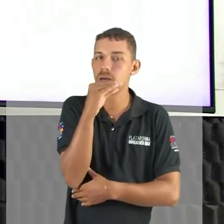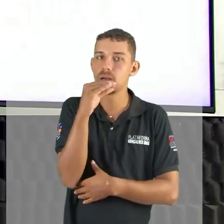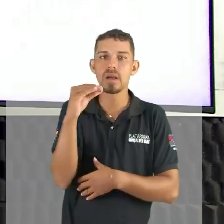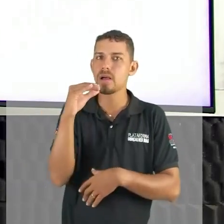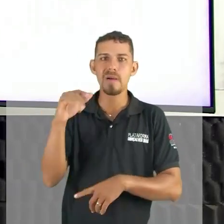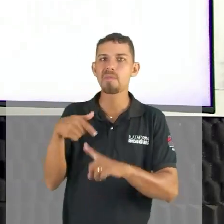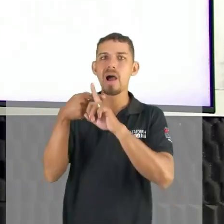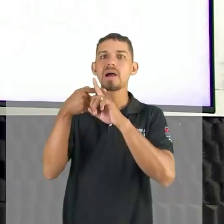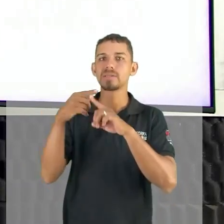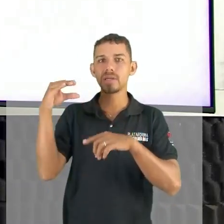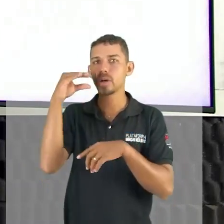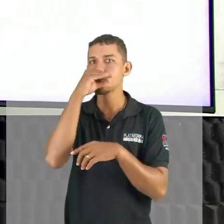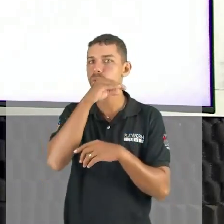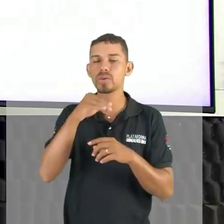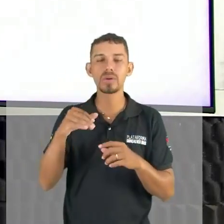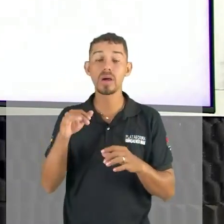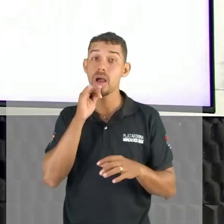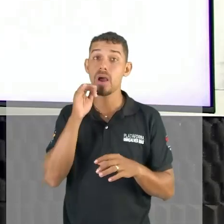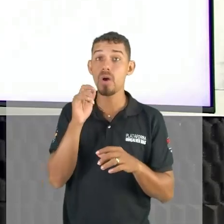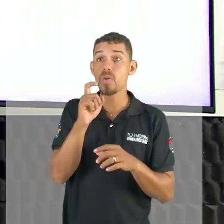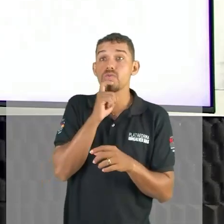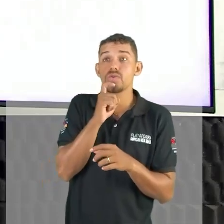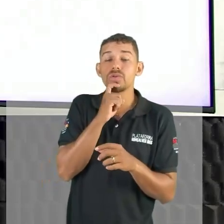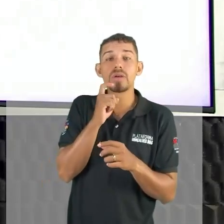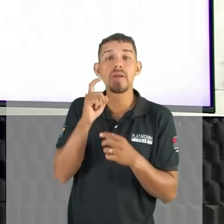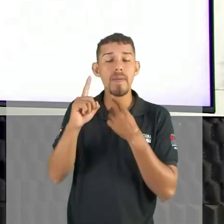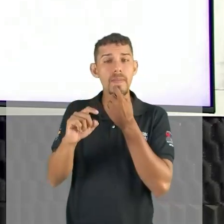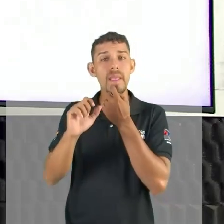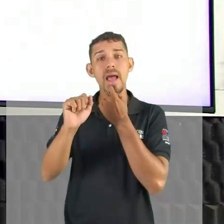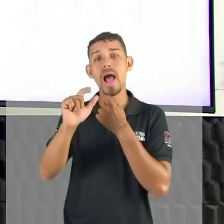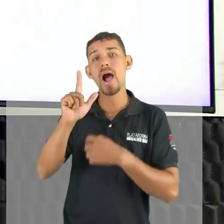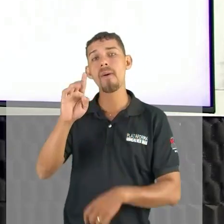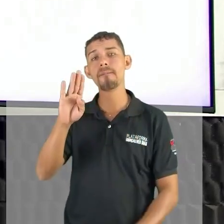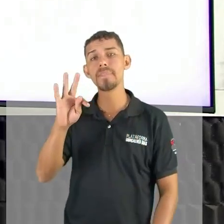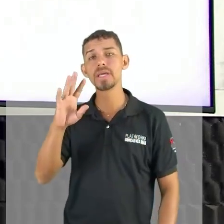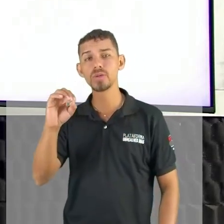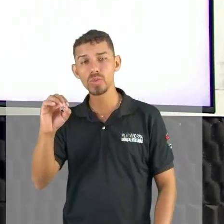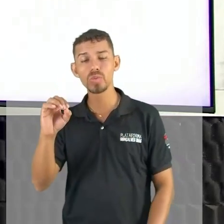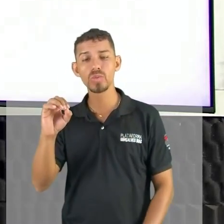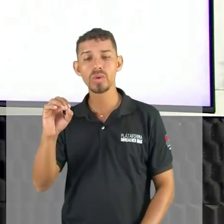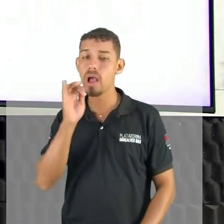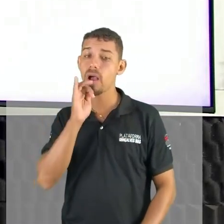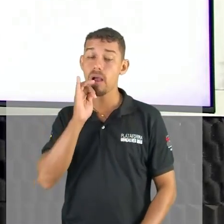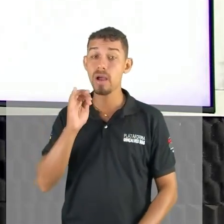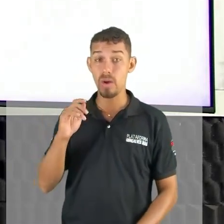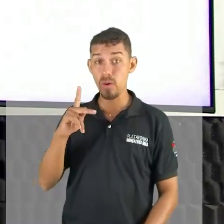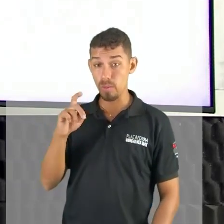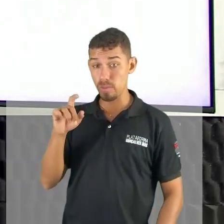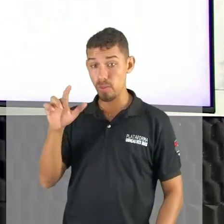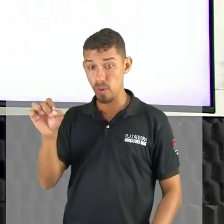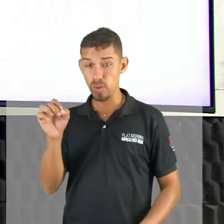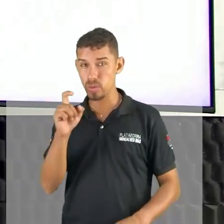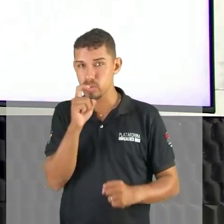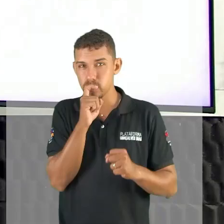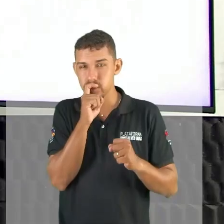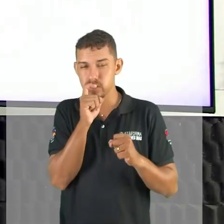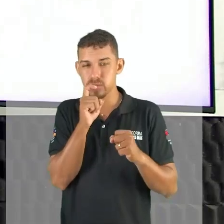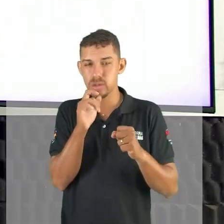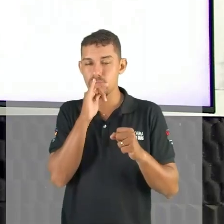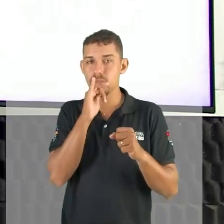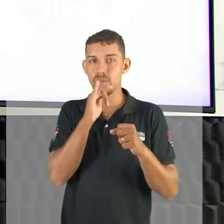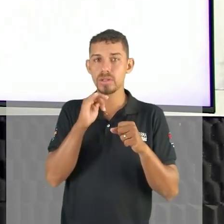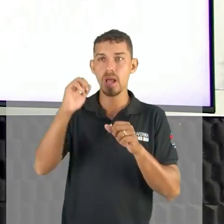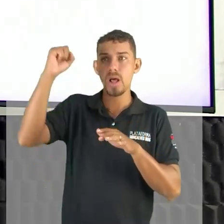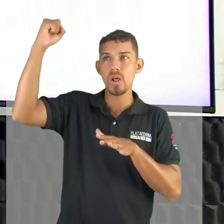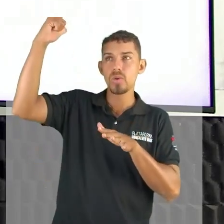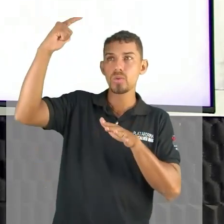ainda mais calor, porque o gelo ele tem um papel chamado de albedo. Então, o polo congelado, ele faz com que parte da